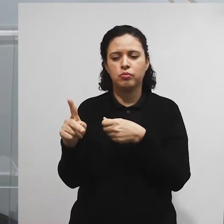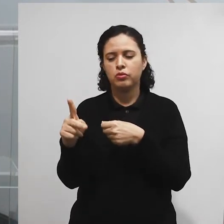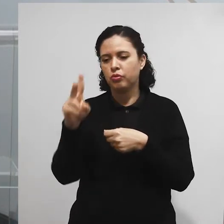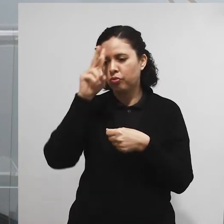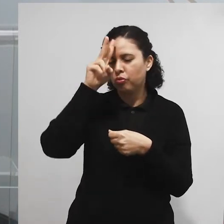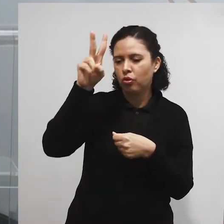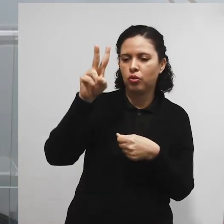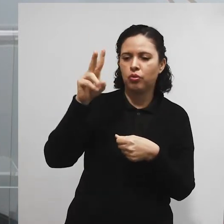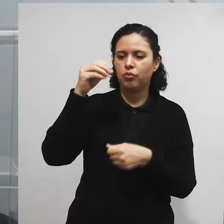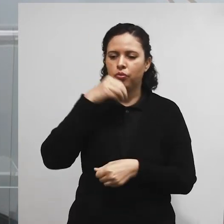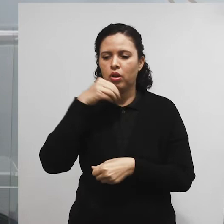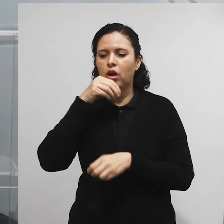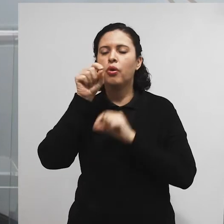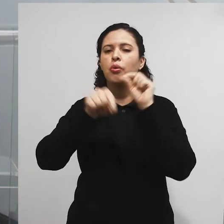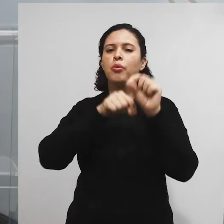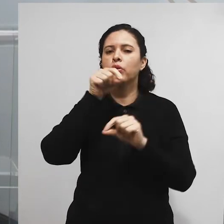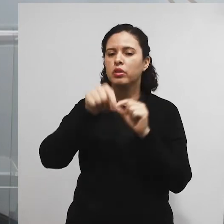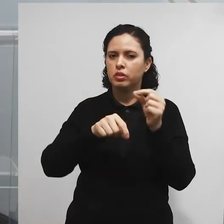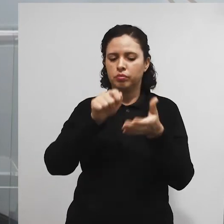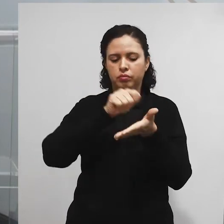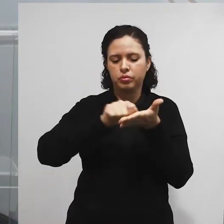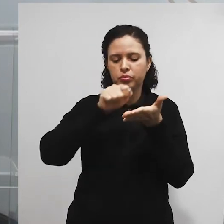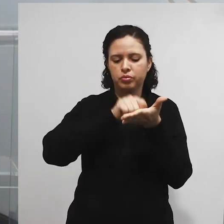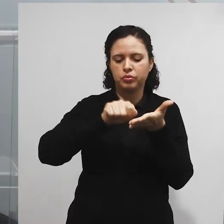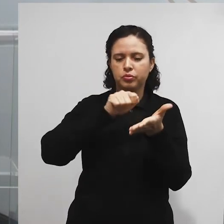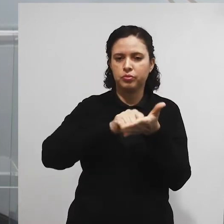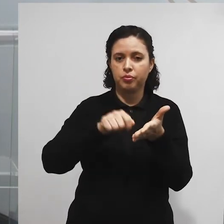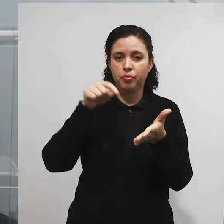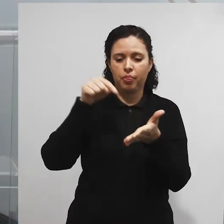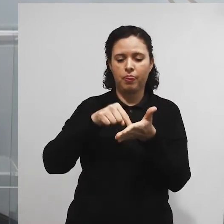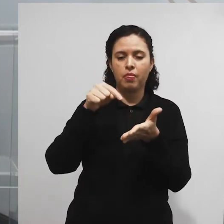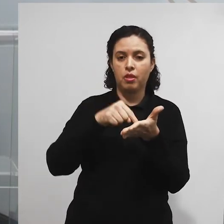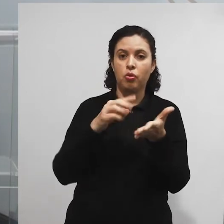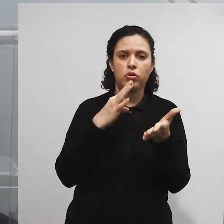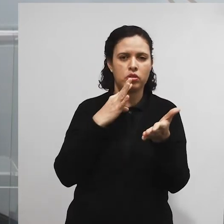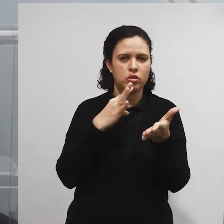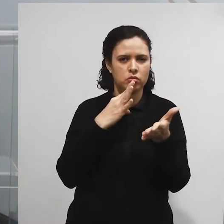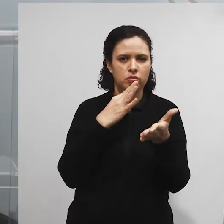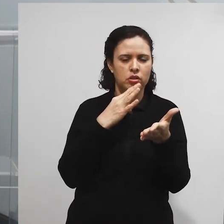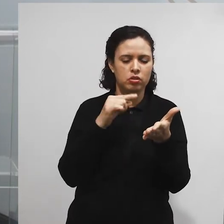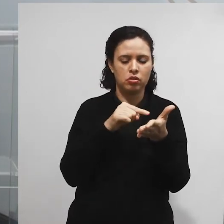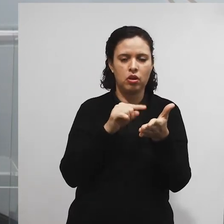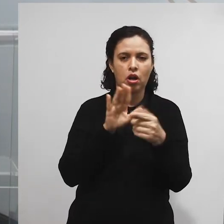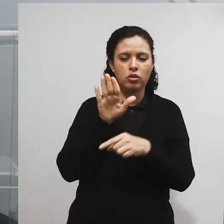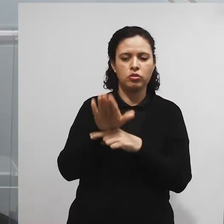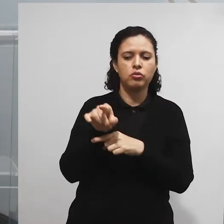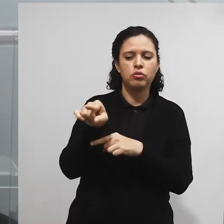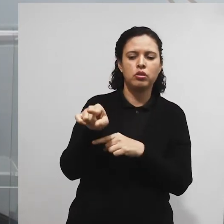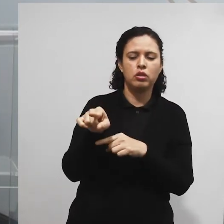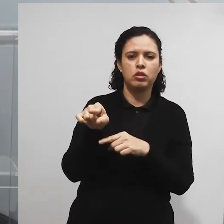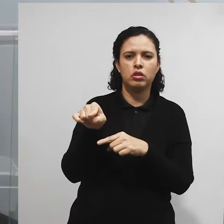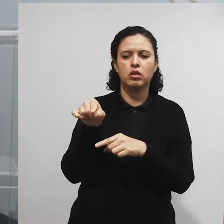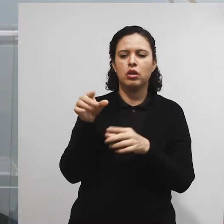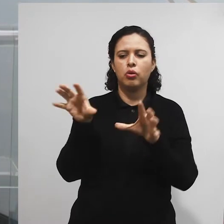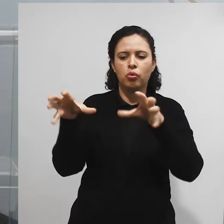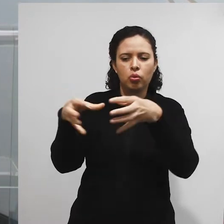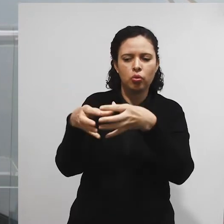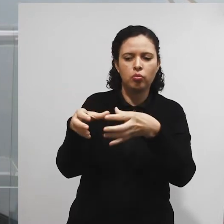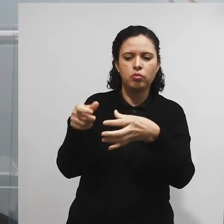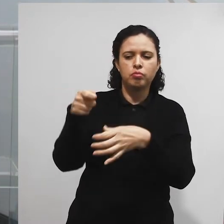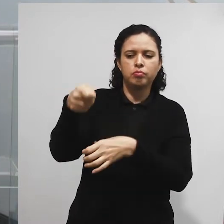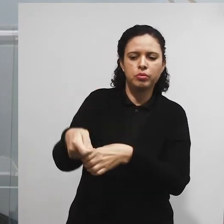seus pontos fracos. E ali, a partir do conhecimento que se gera, é fácil você desarticular um grupo, é fácil